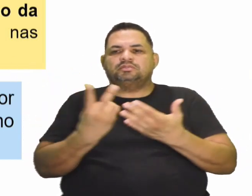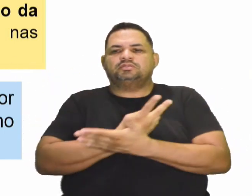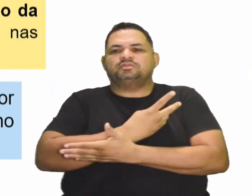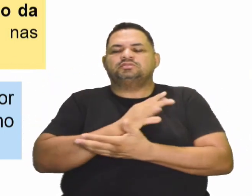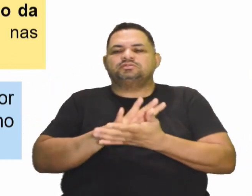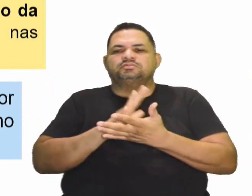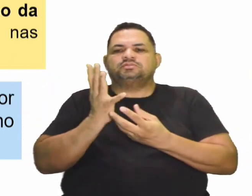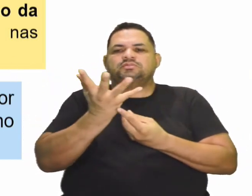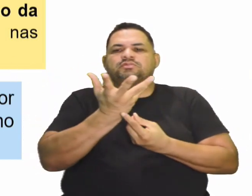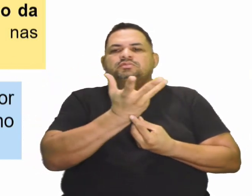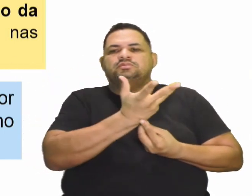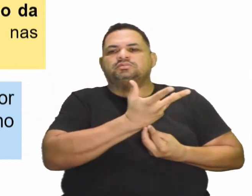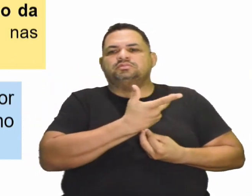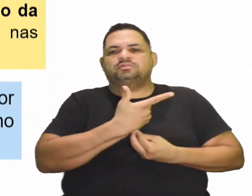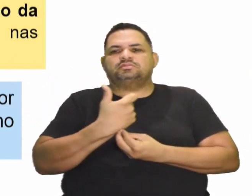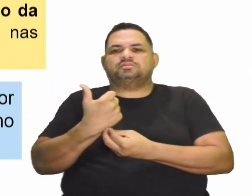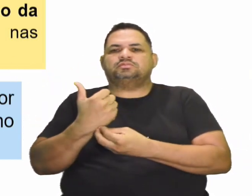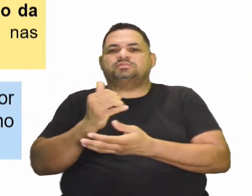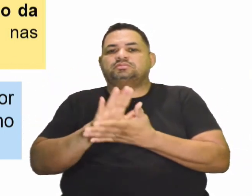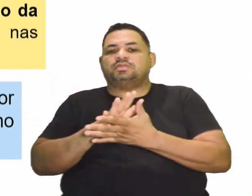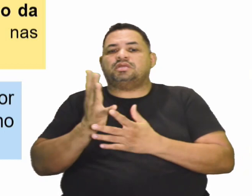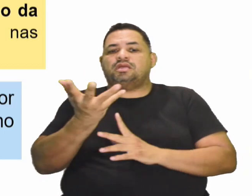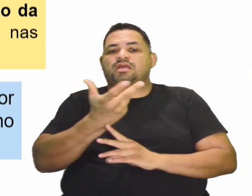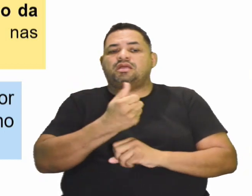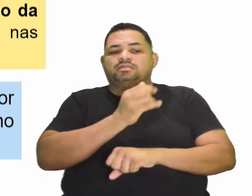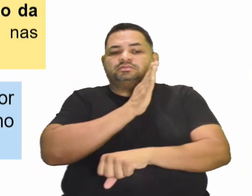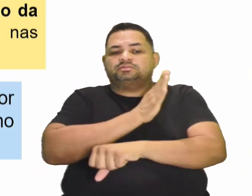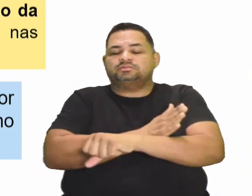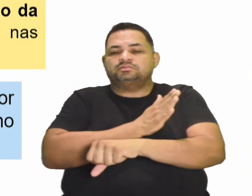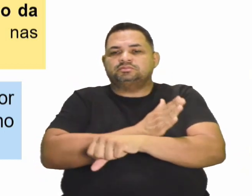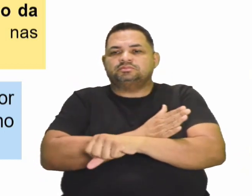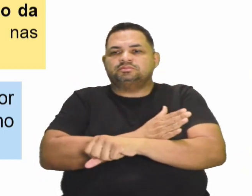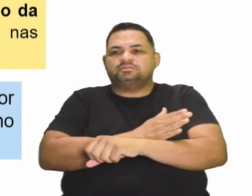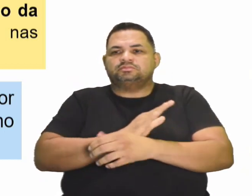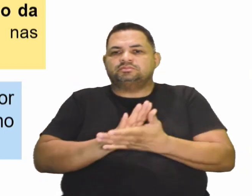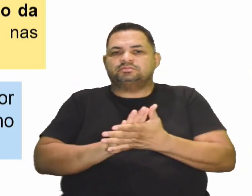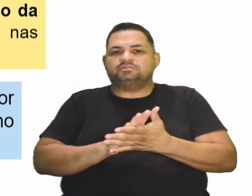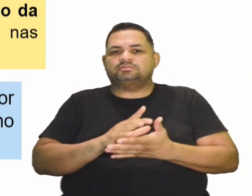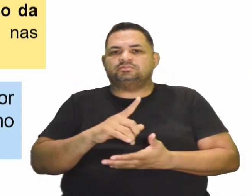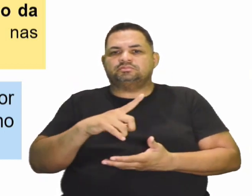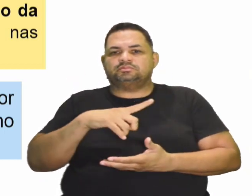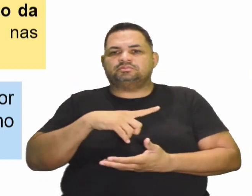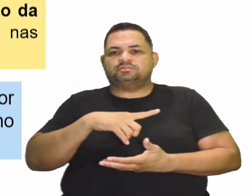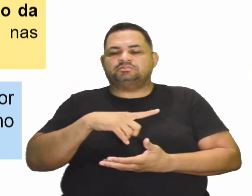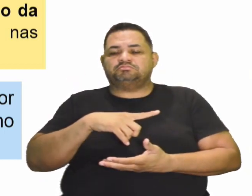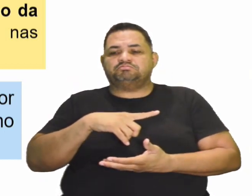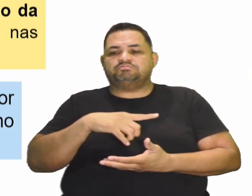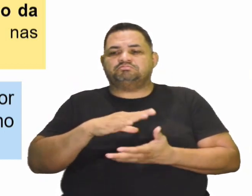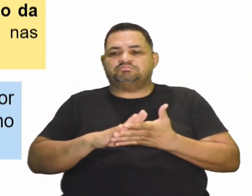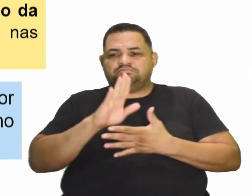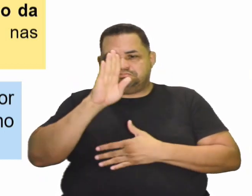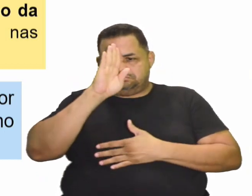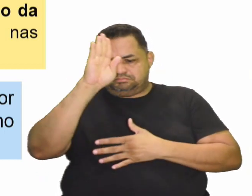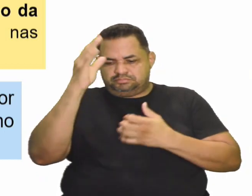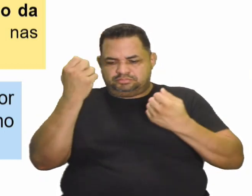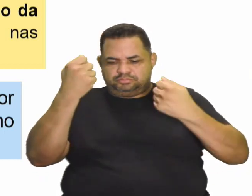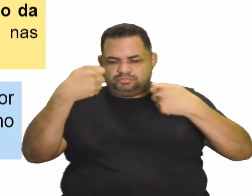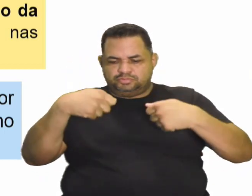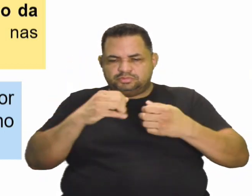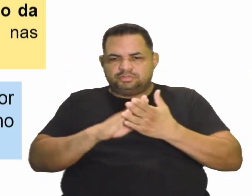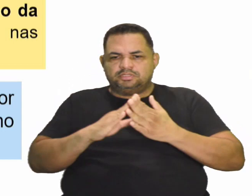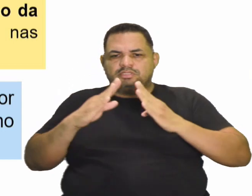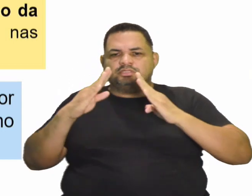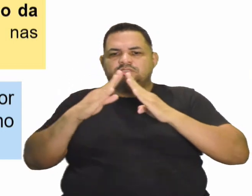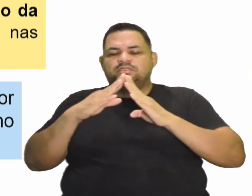características artísticas da arte na Idade Média, né, os motivos religiosos. Dominada principalmente pela Igreja Romana,